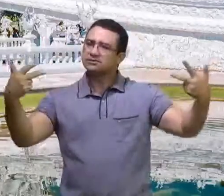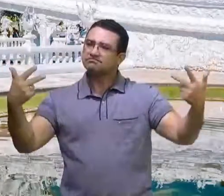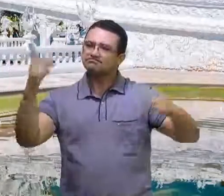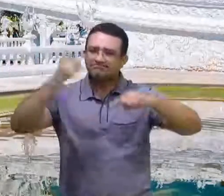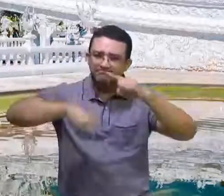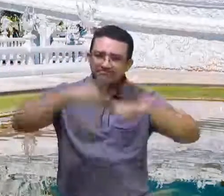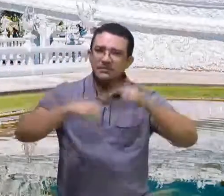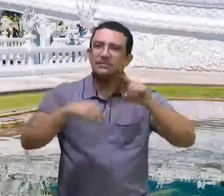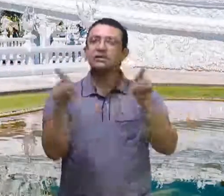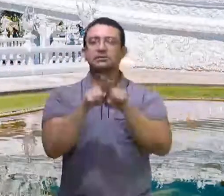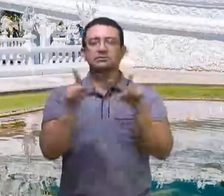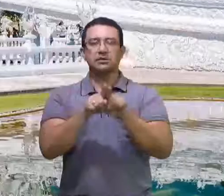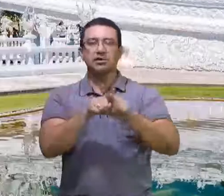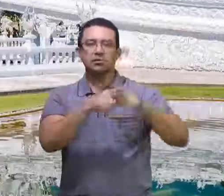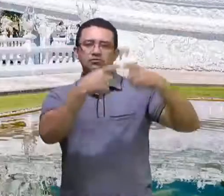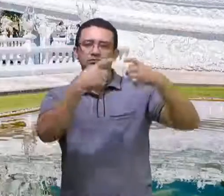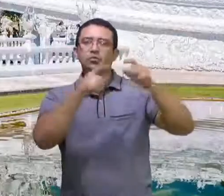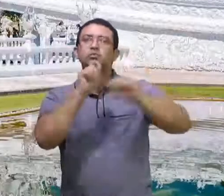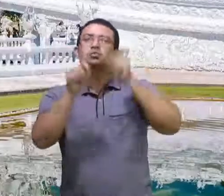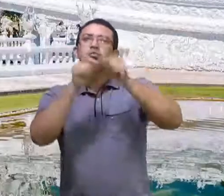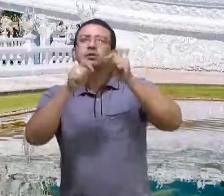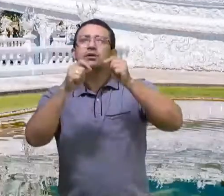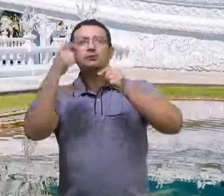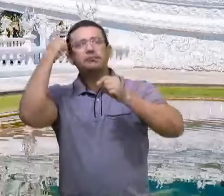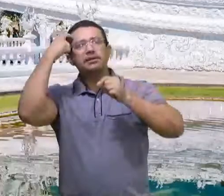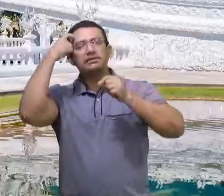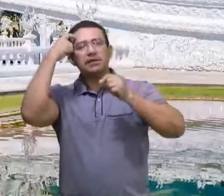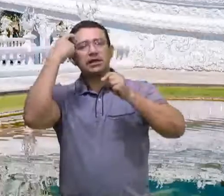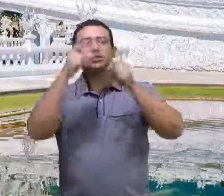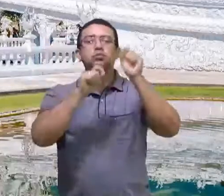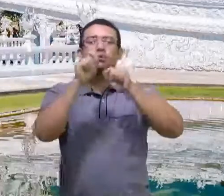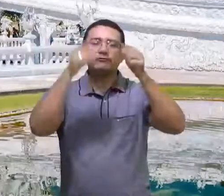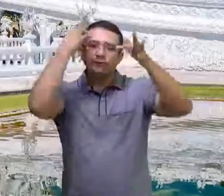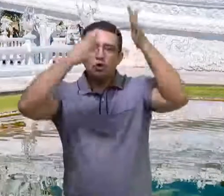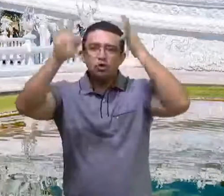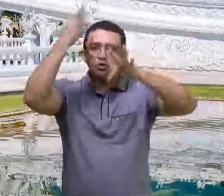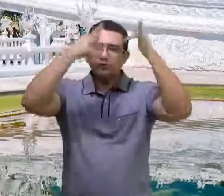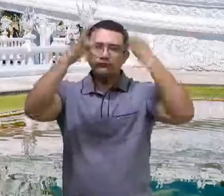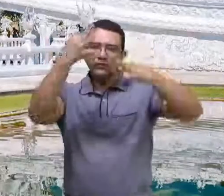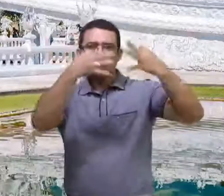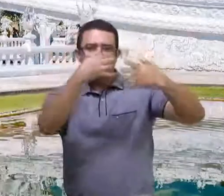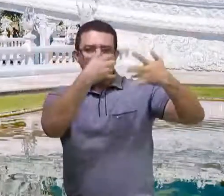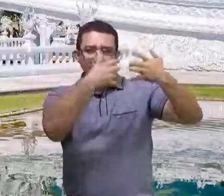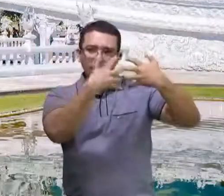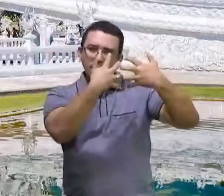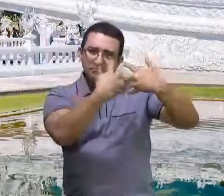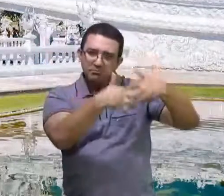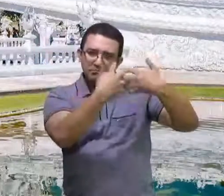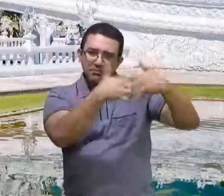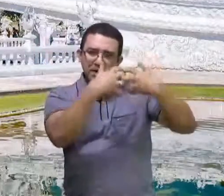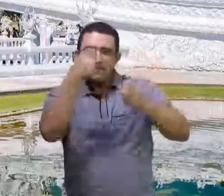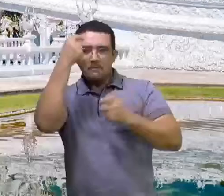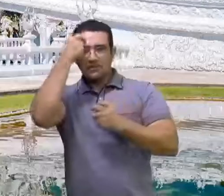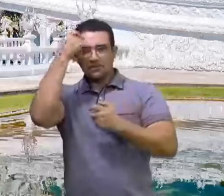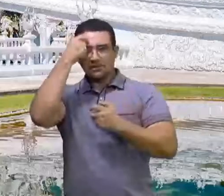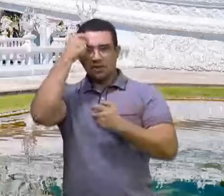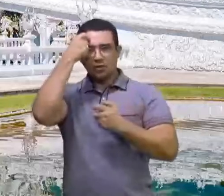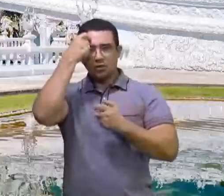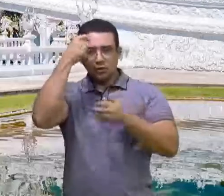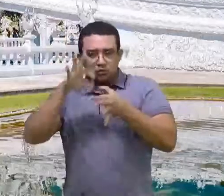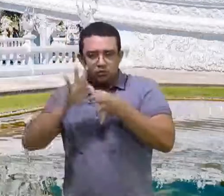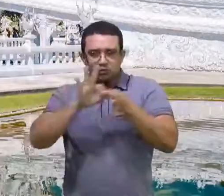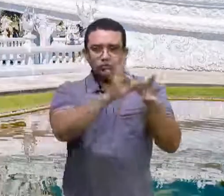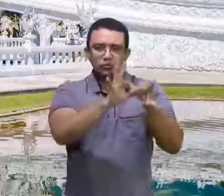questão mental, não é? As reflexões que a gente pode ter ali acerca do nosso bem espiritual mental, atrelados aí às